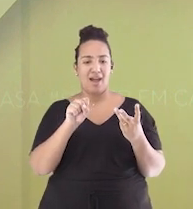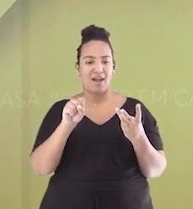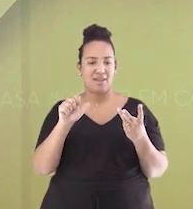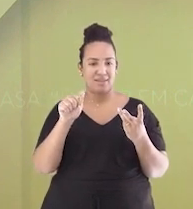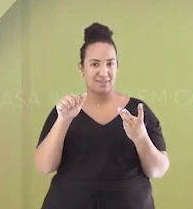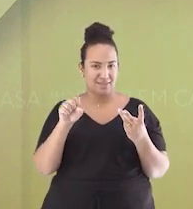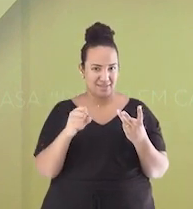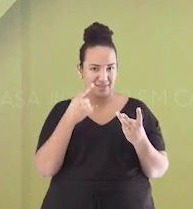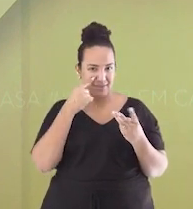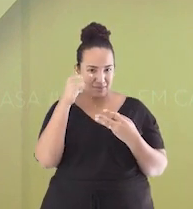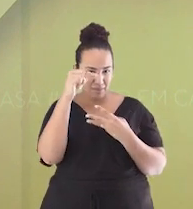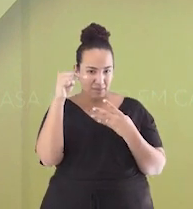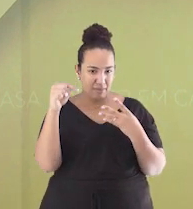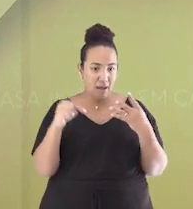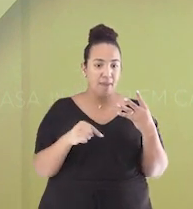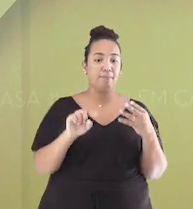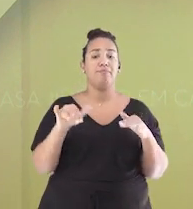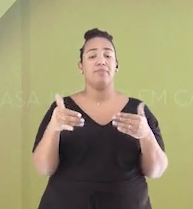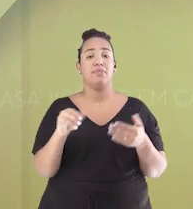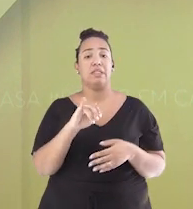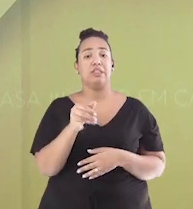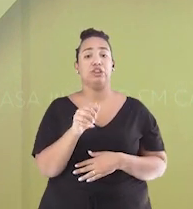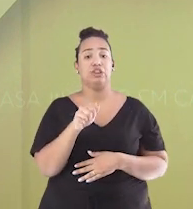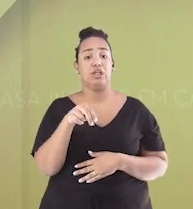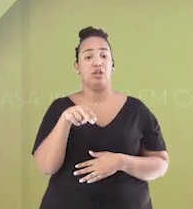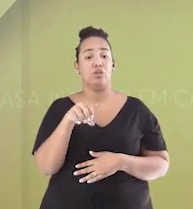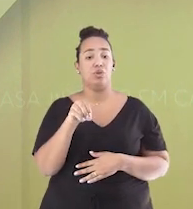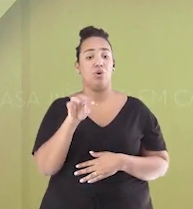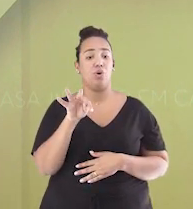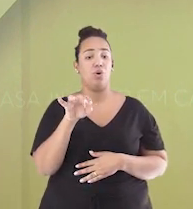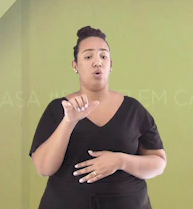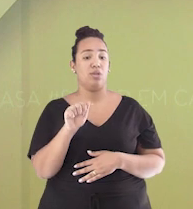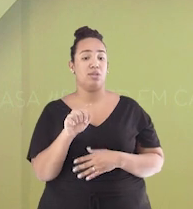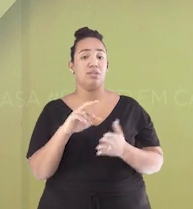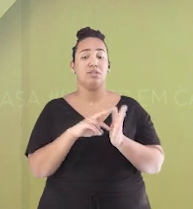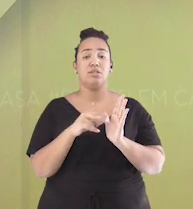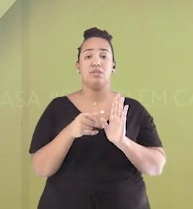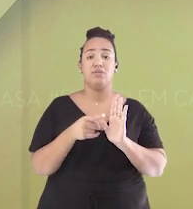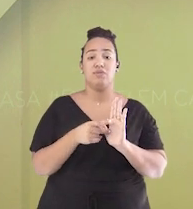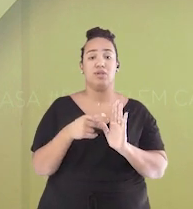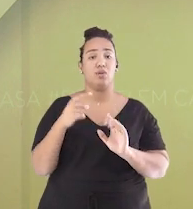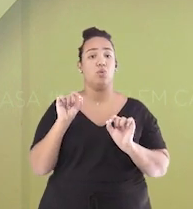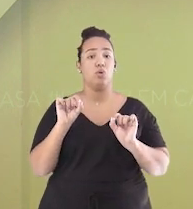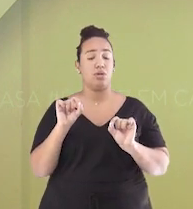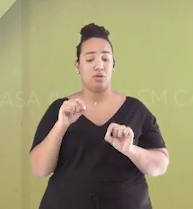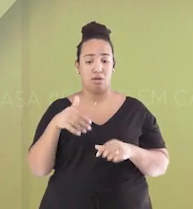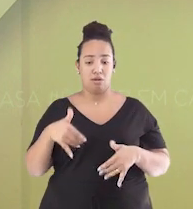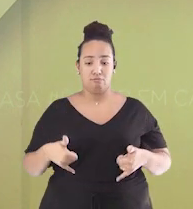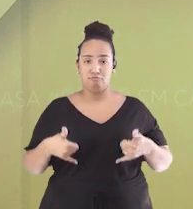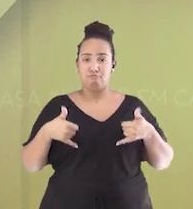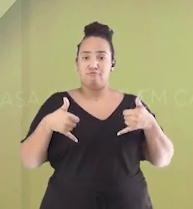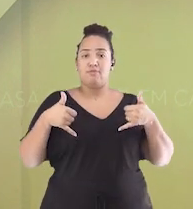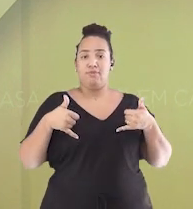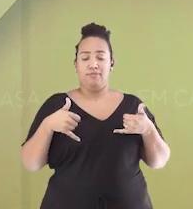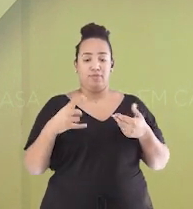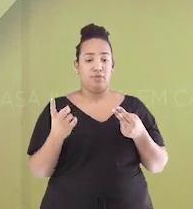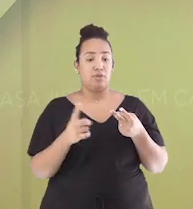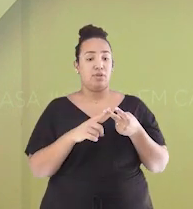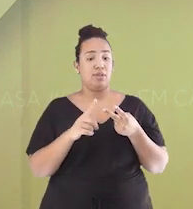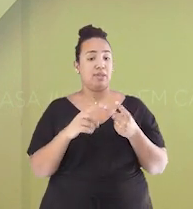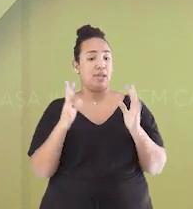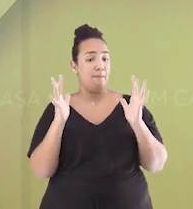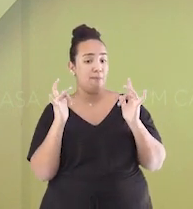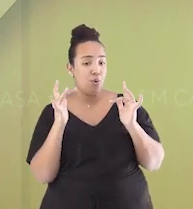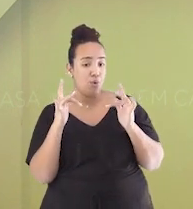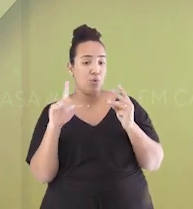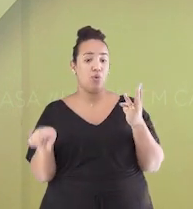Janotas significa quem tem elegância. Já pé de alferes é namoro. Agora, arrastando